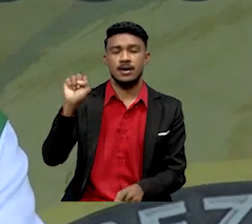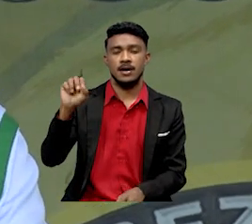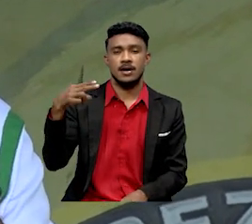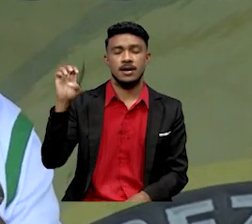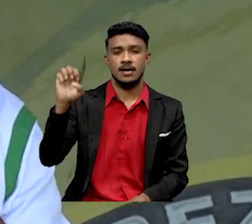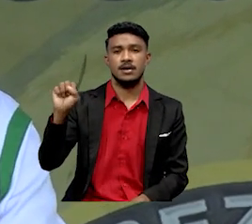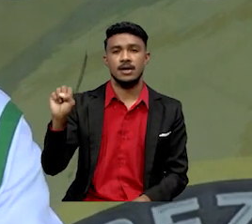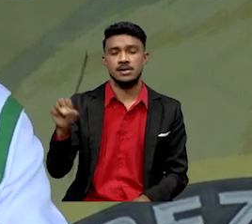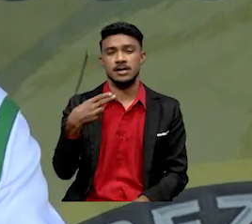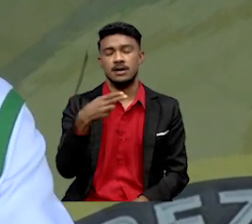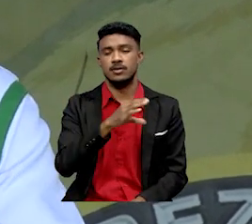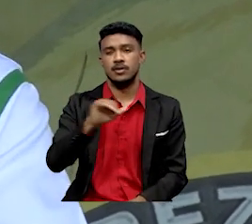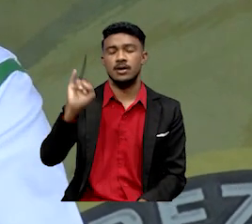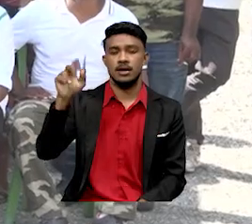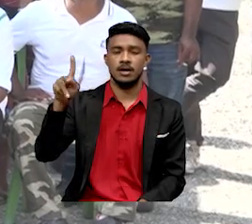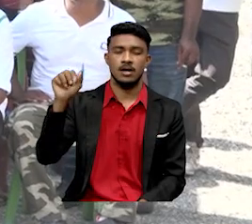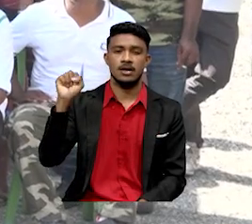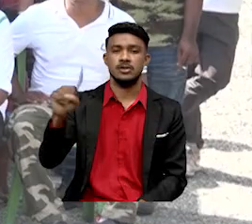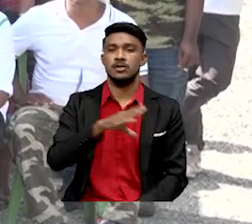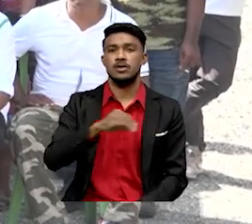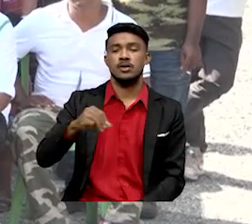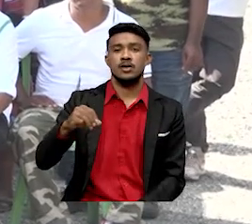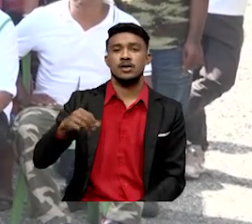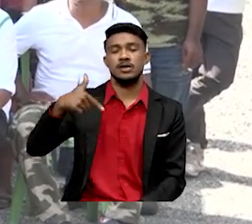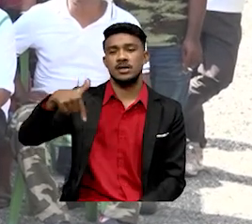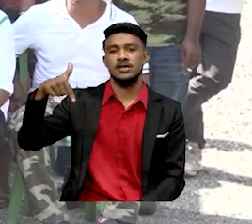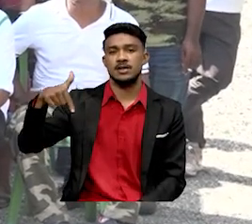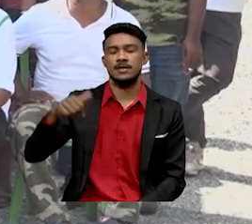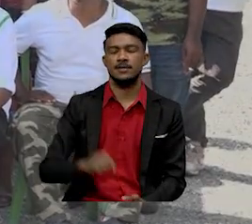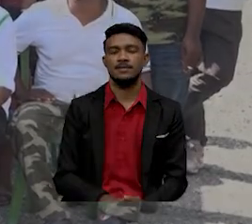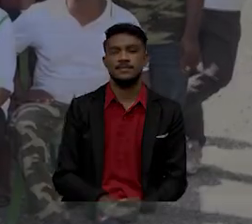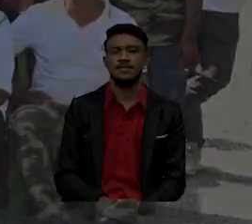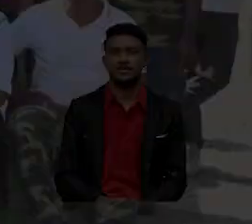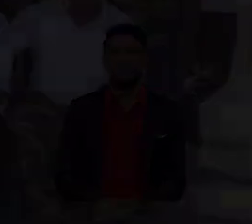Ikatan Kerasakti no arte ritual set-seti. Napoleon Xavier Clementino Maya, GMN.